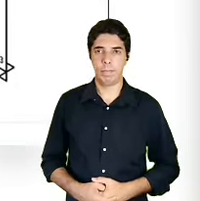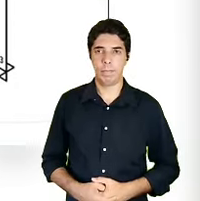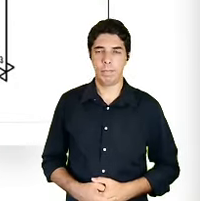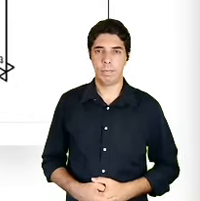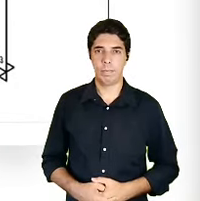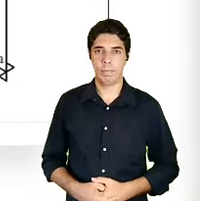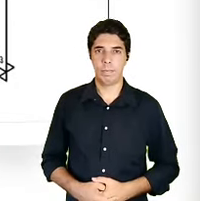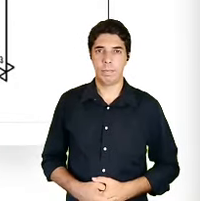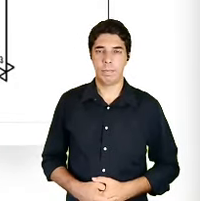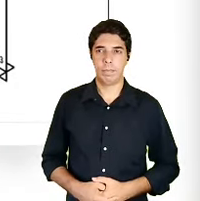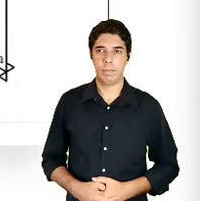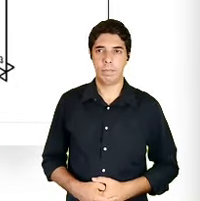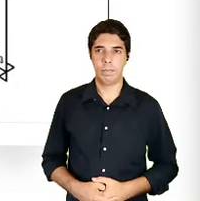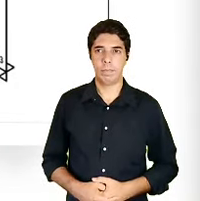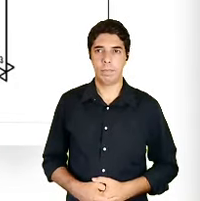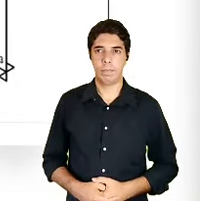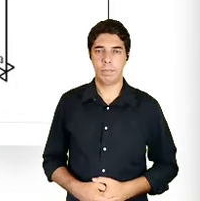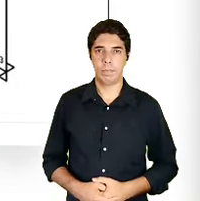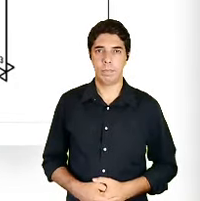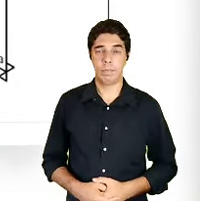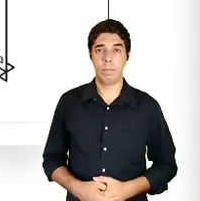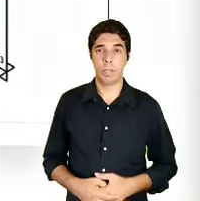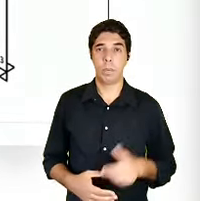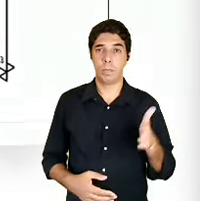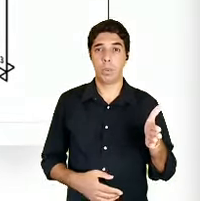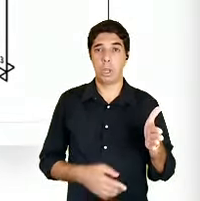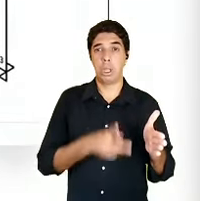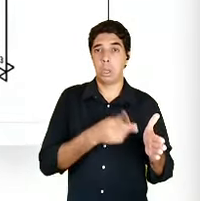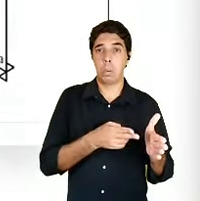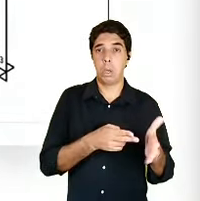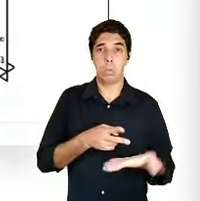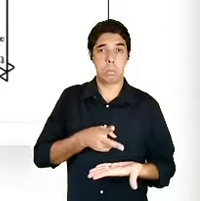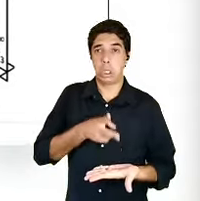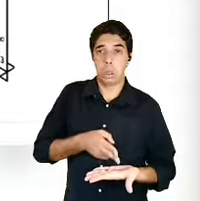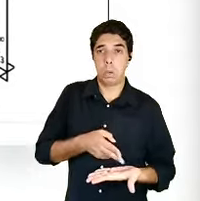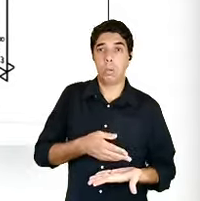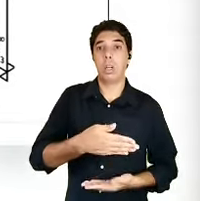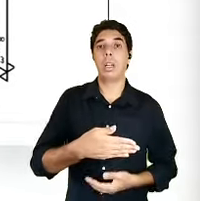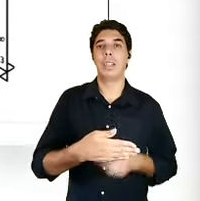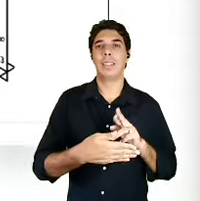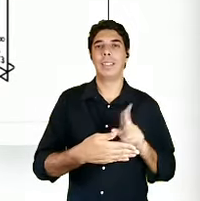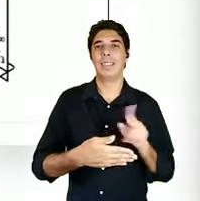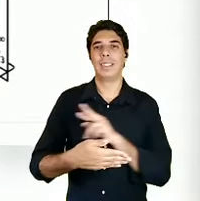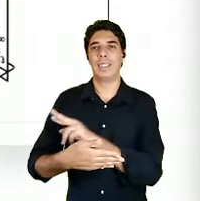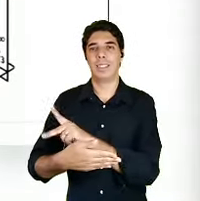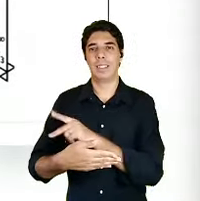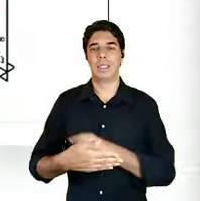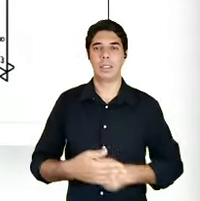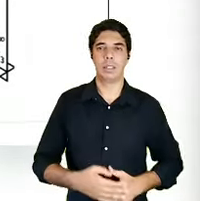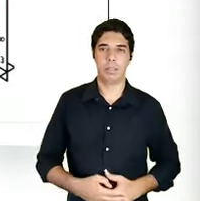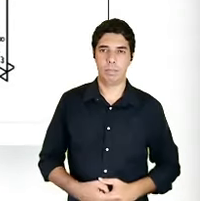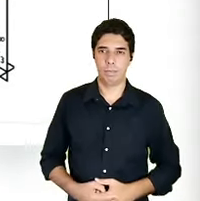observador. Nesse caso, pelo menos uma das três, ela é diferente e eu consigo agora identificar, né, o formato